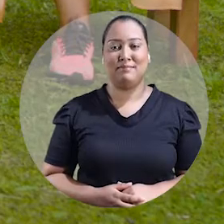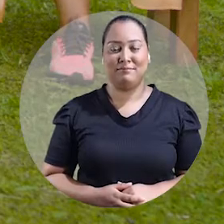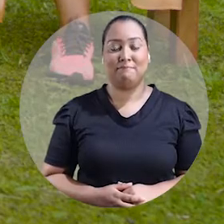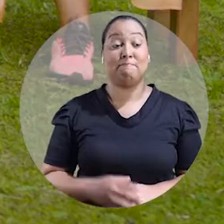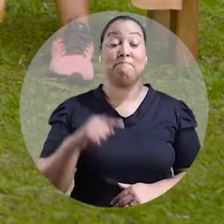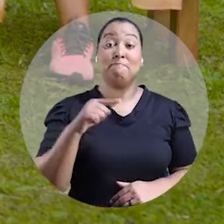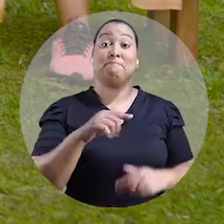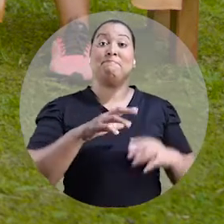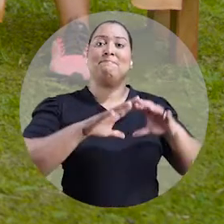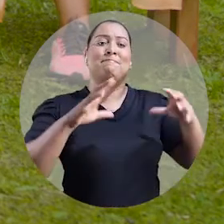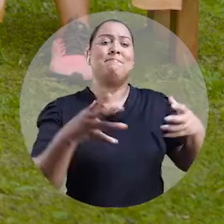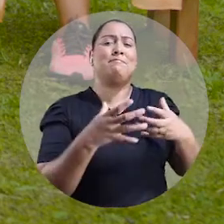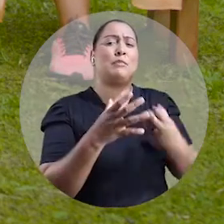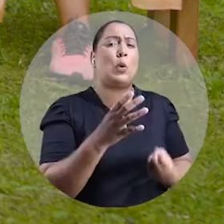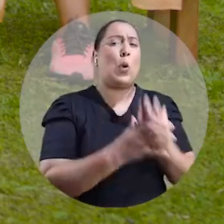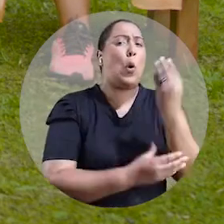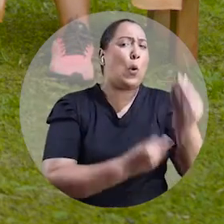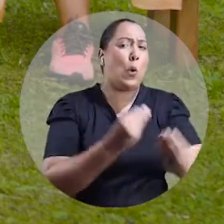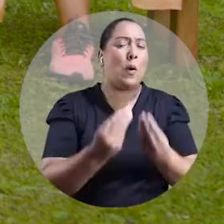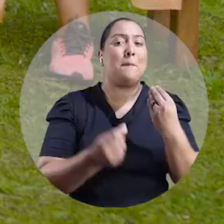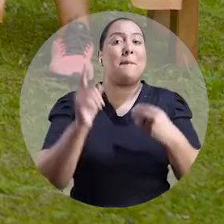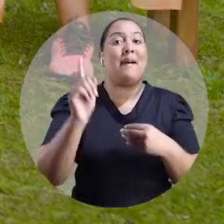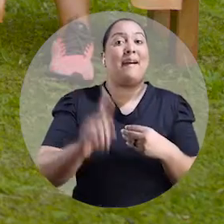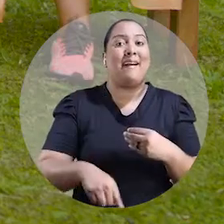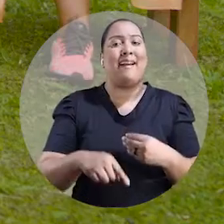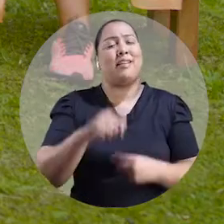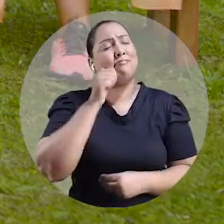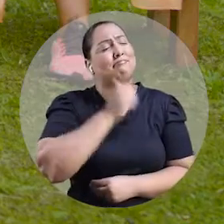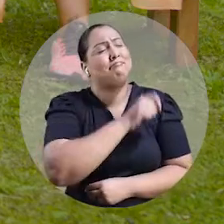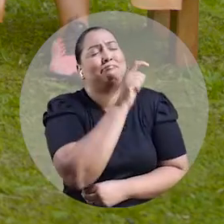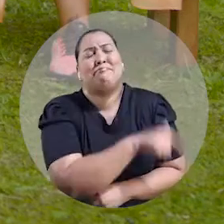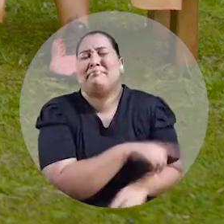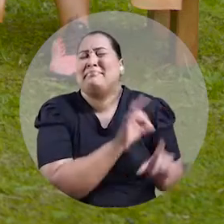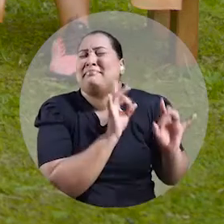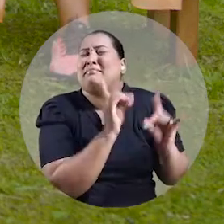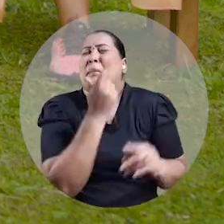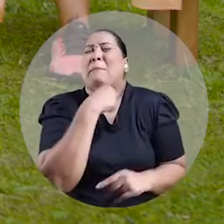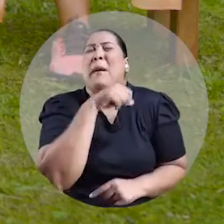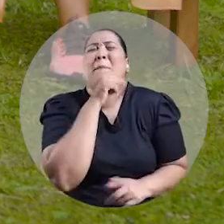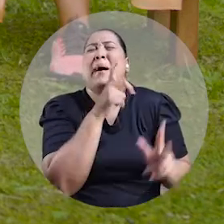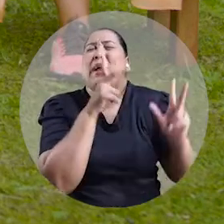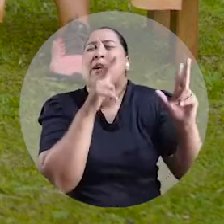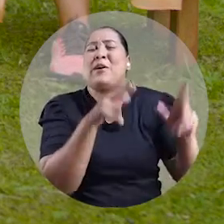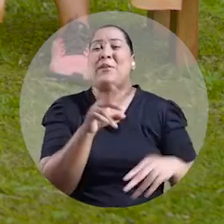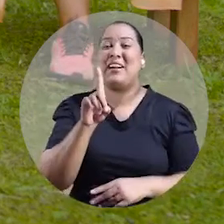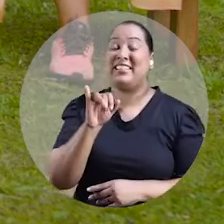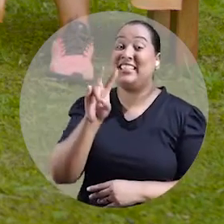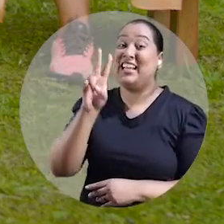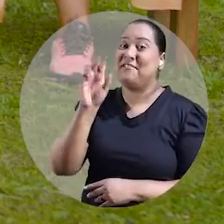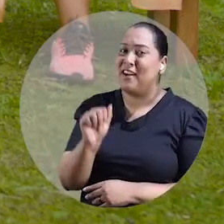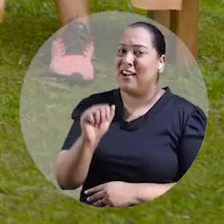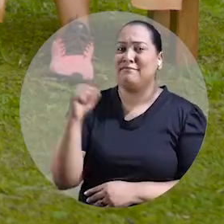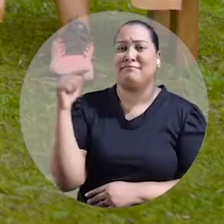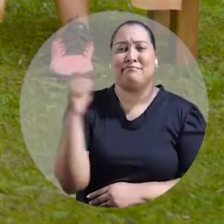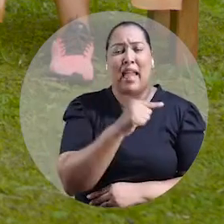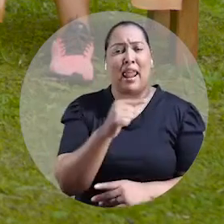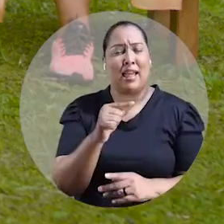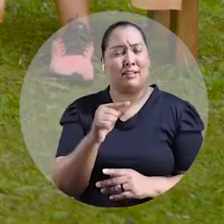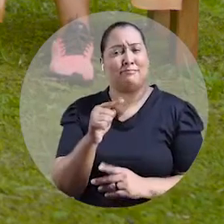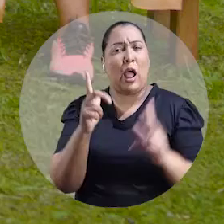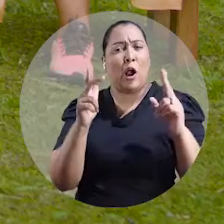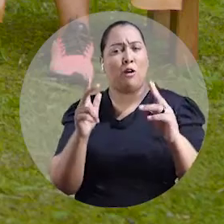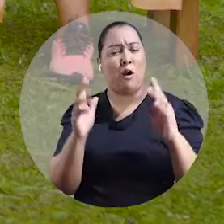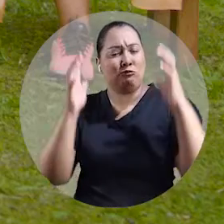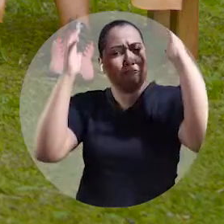Esse Diva. Coletivo surgiu com a nossa célula máter, Divanise, a diva do